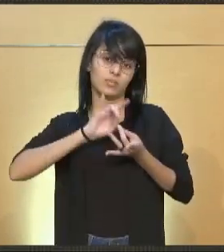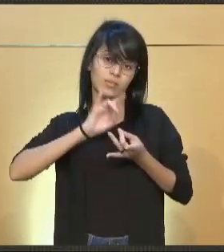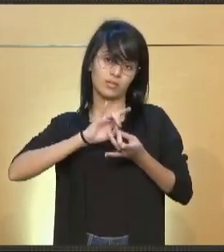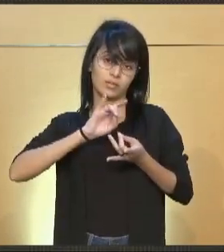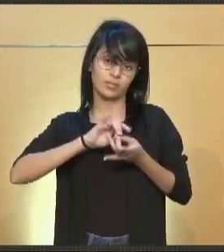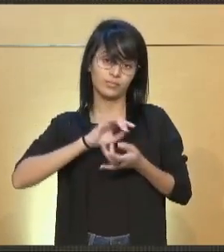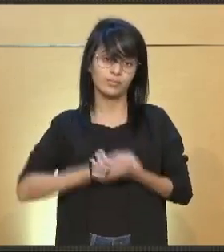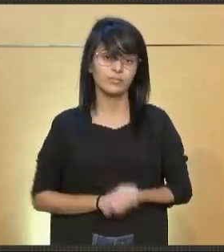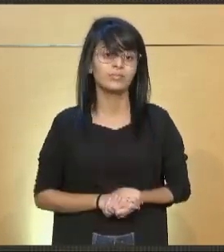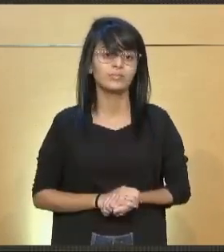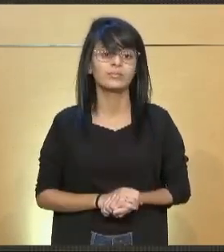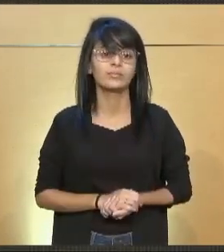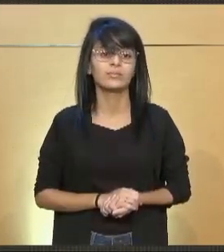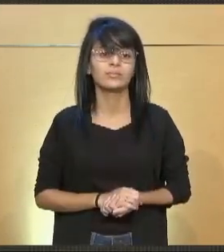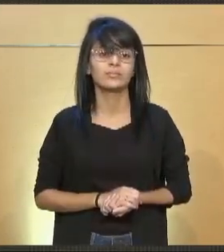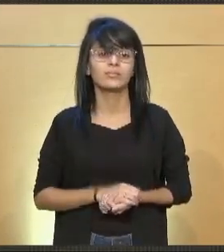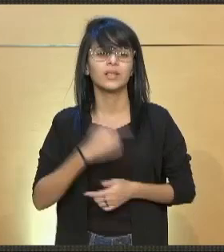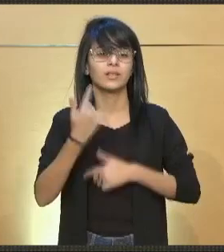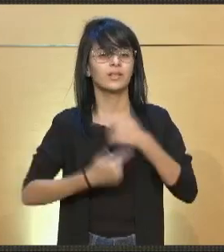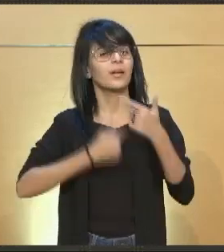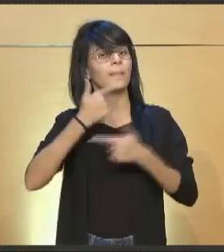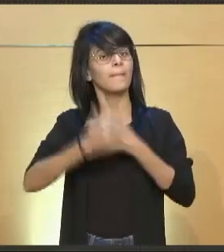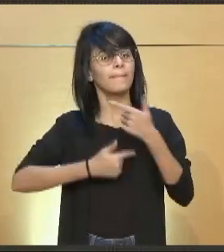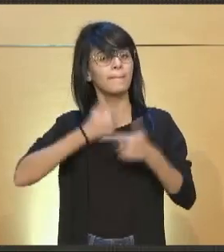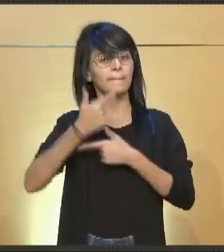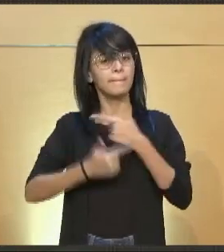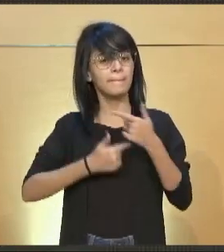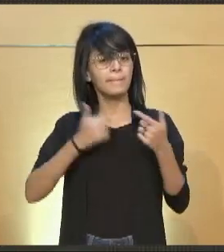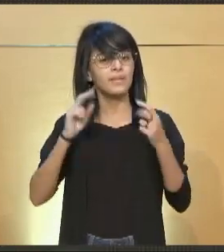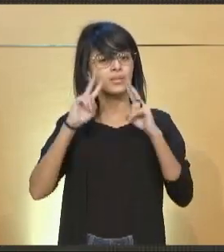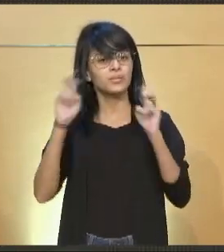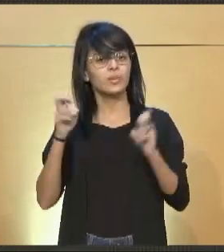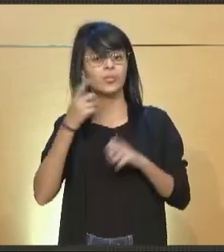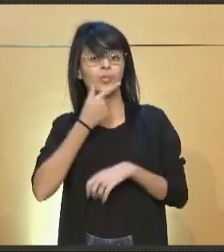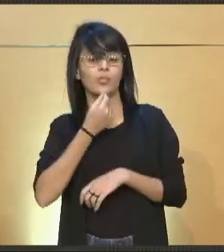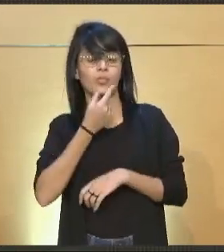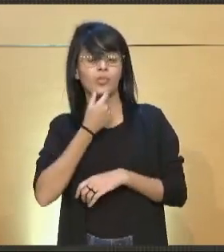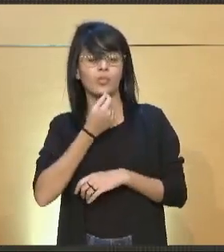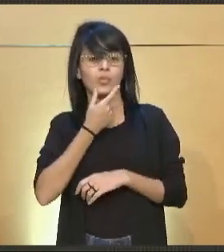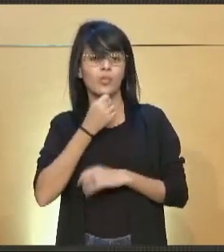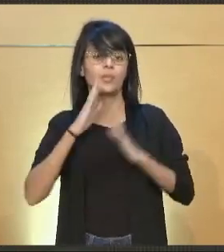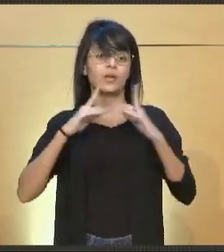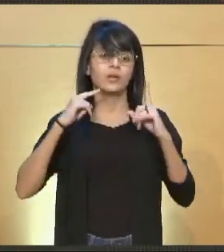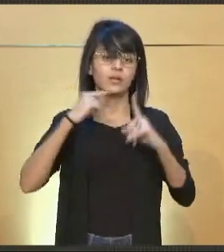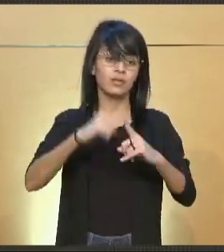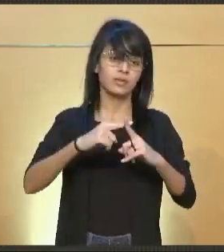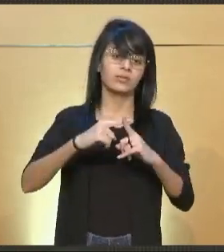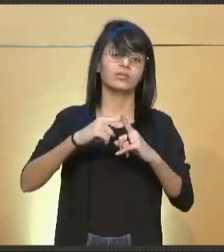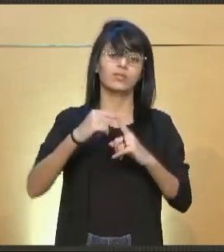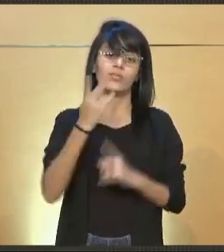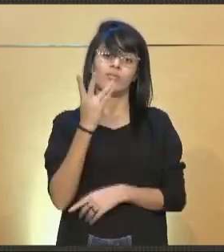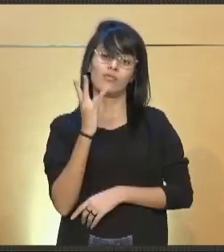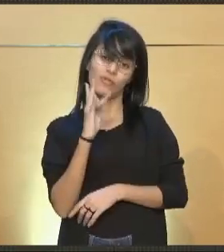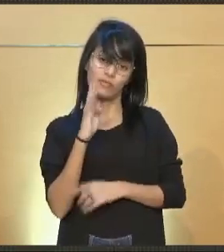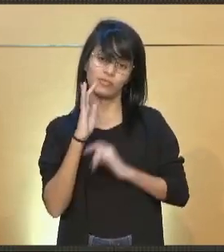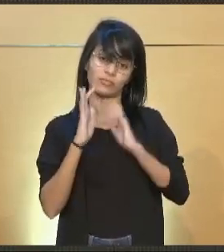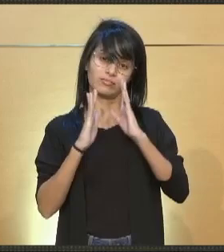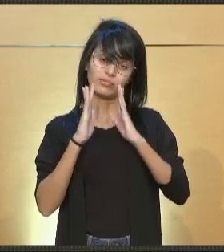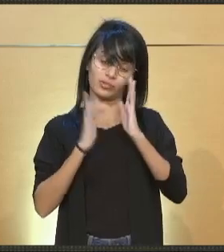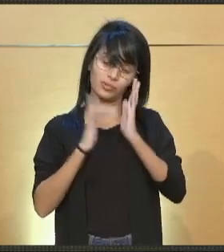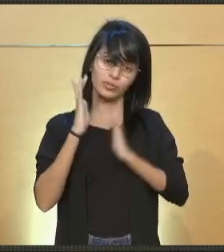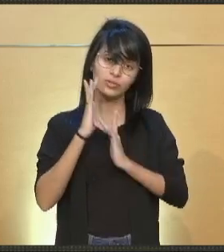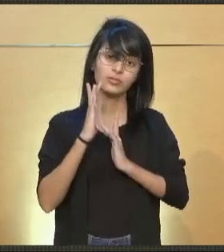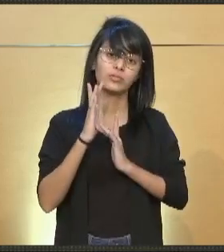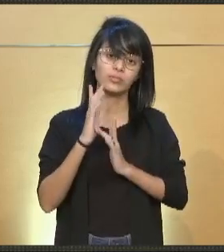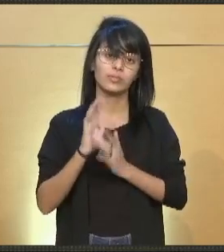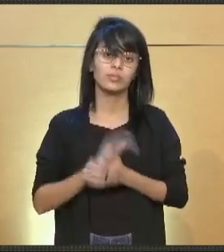joanina, que trabalha essa ideia do homem, da igreja como a noiva de Cristo a partir da sua